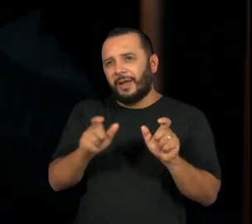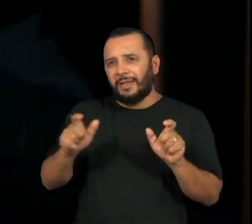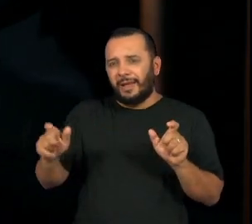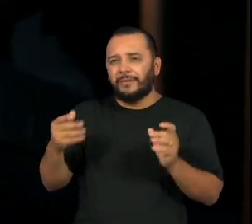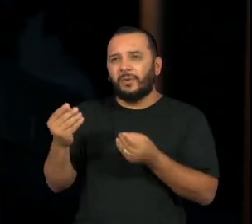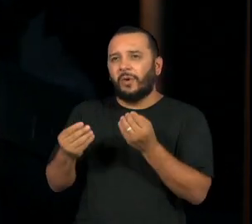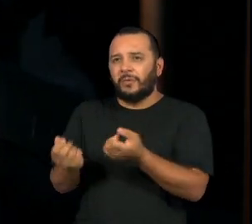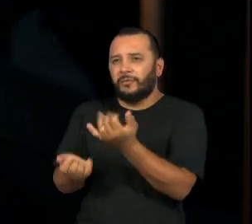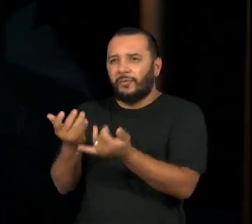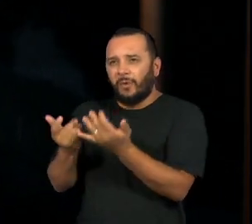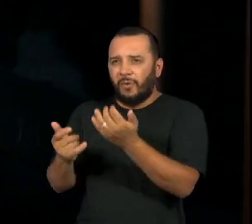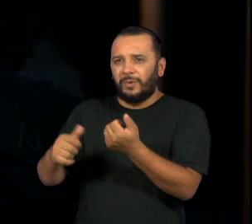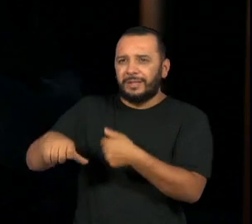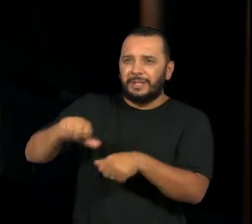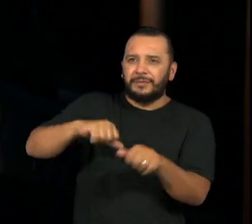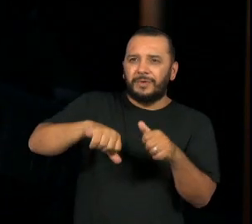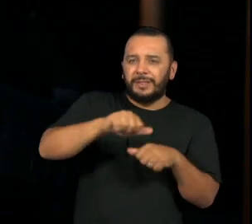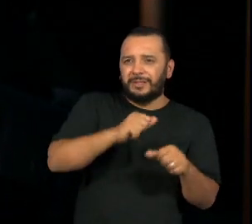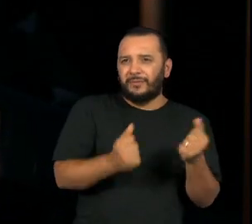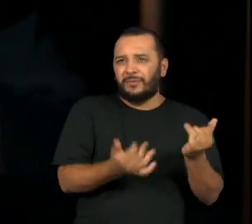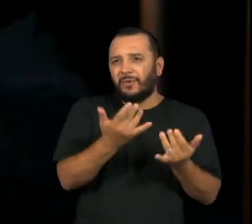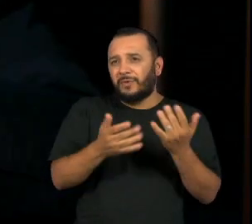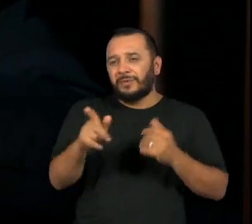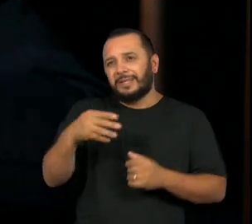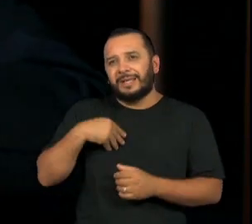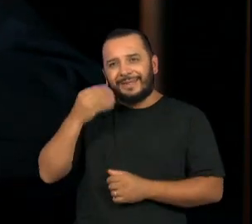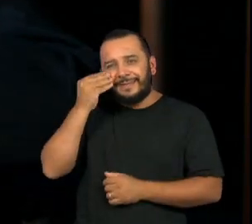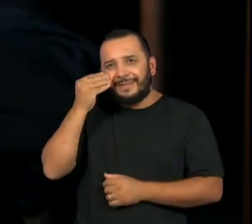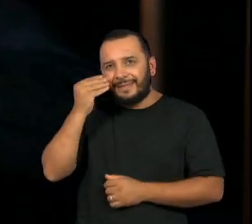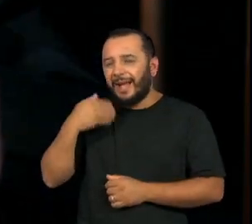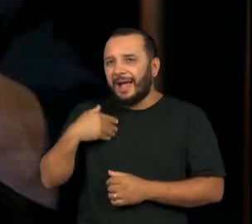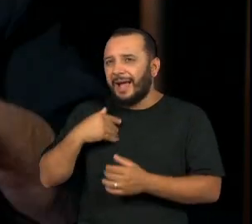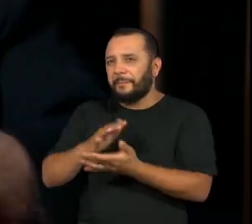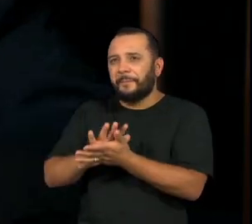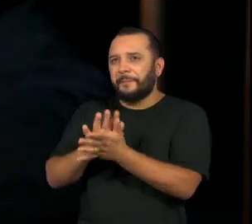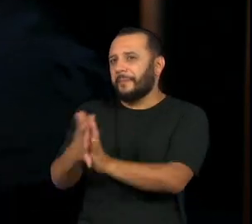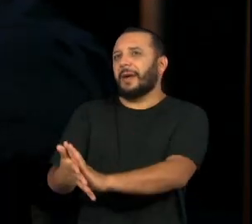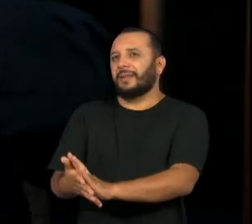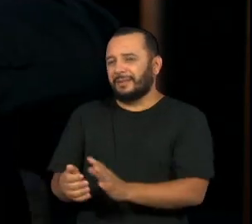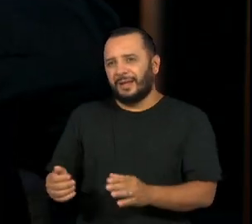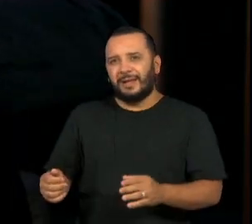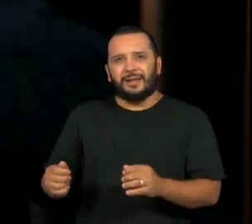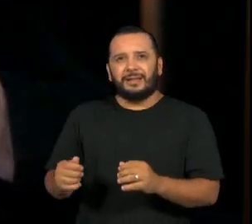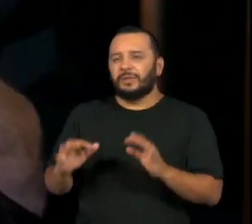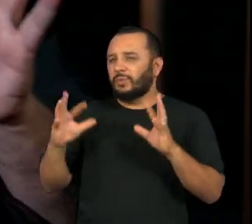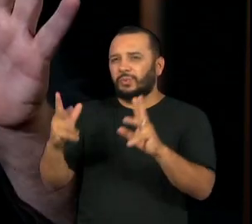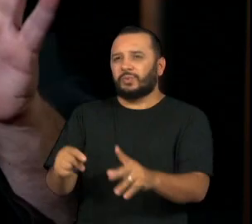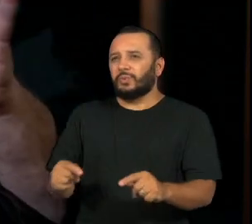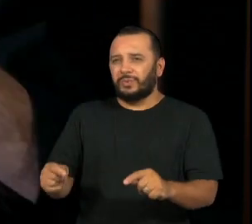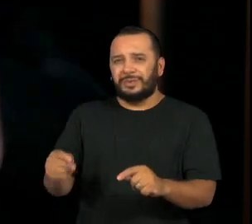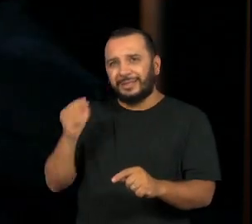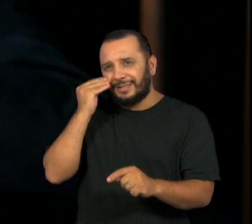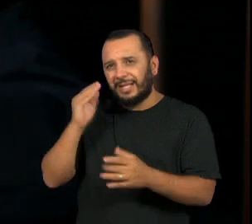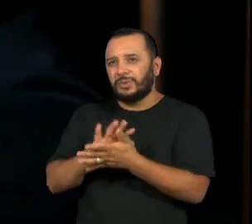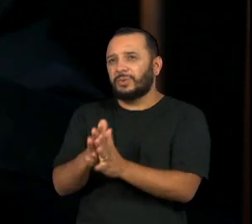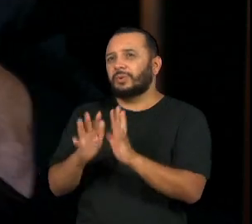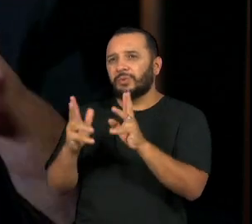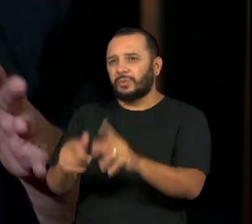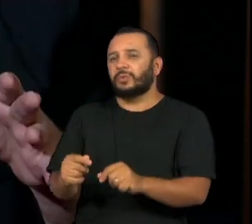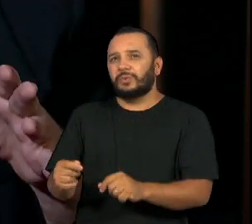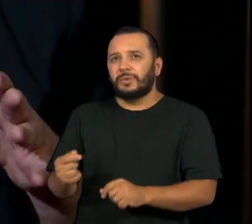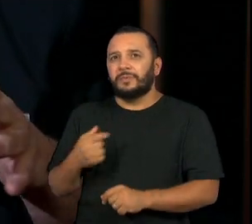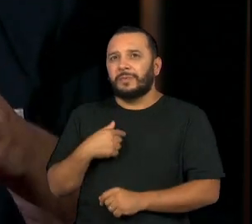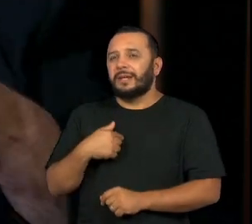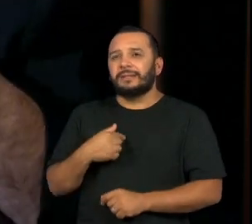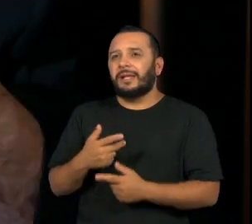você pode tentar matar... Você pode destruir tudo, mas você não mata o que não